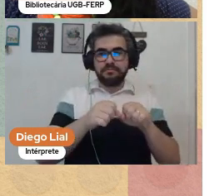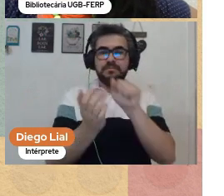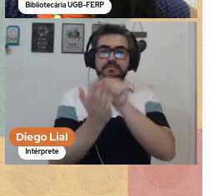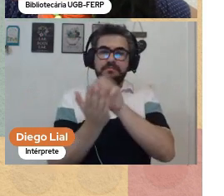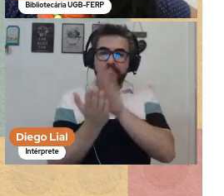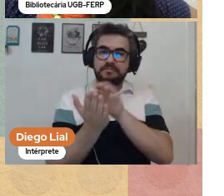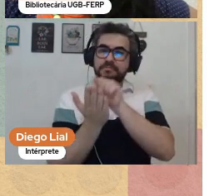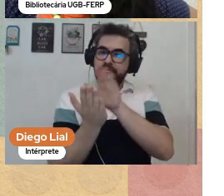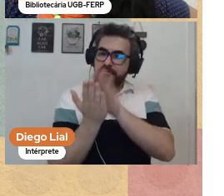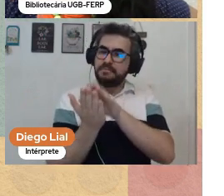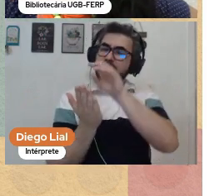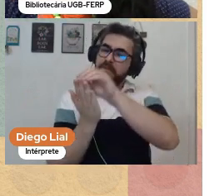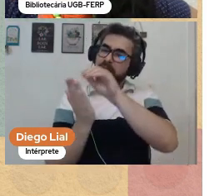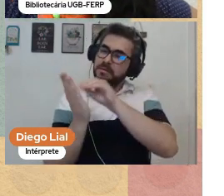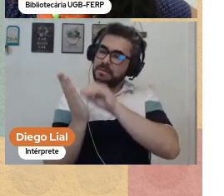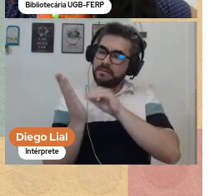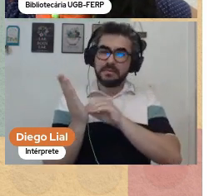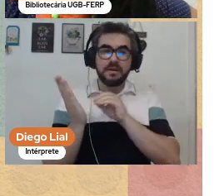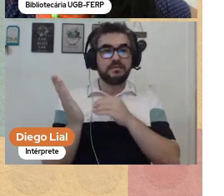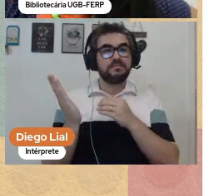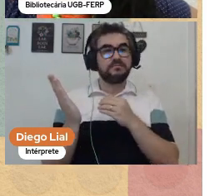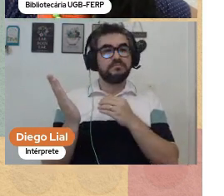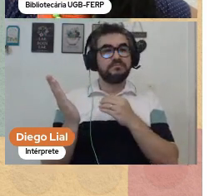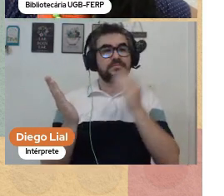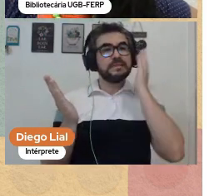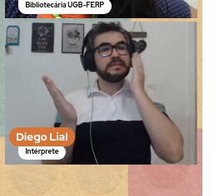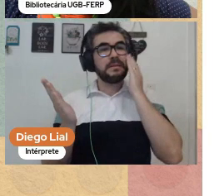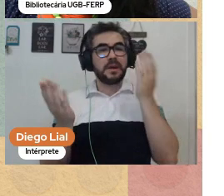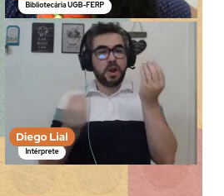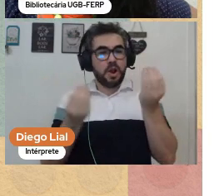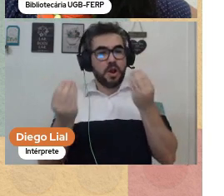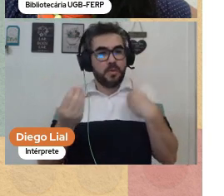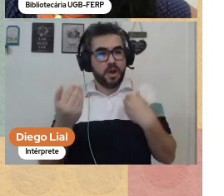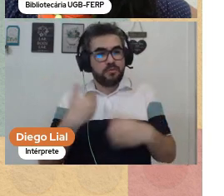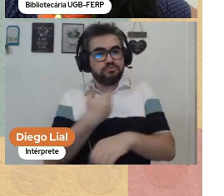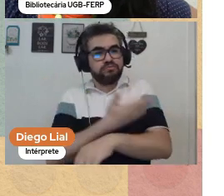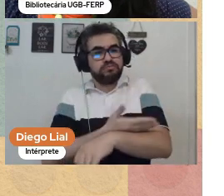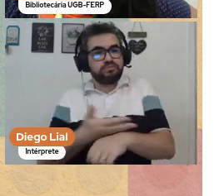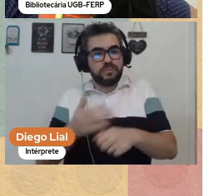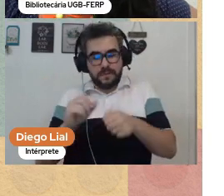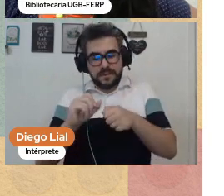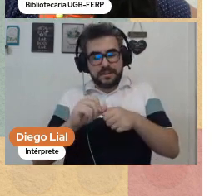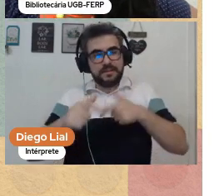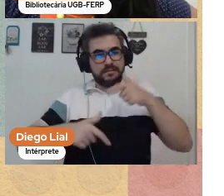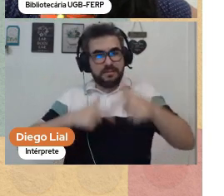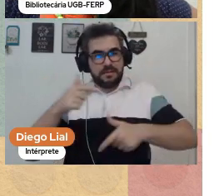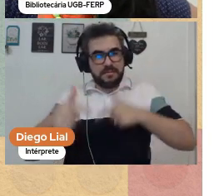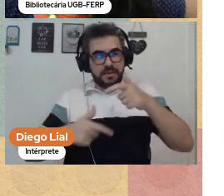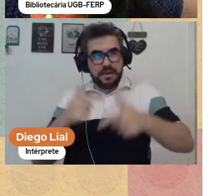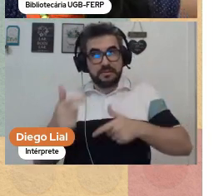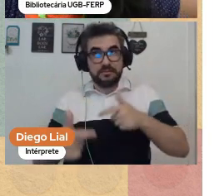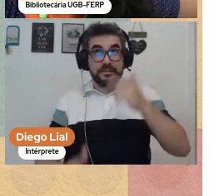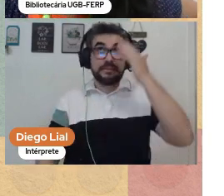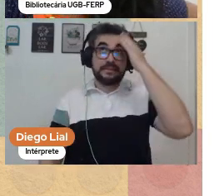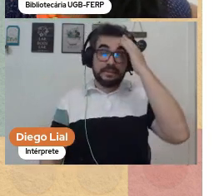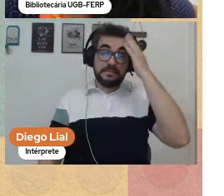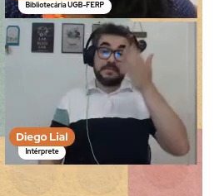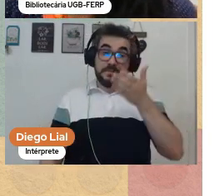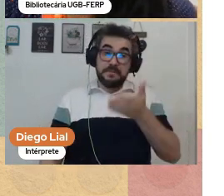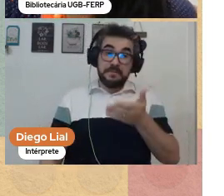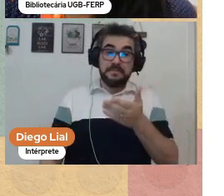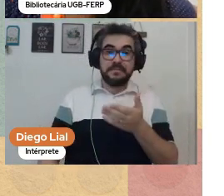está fazendo esse trabalho, mas prevendo a preservação digital, que contempla todas essas